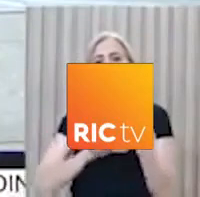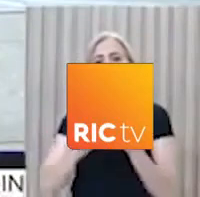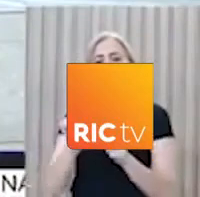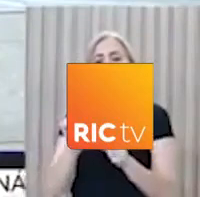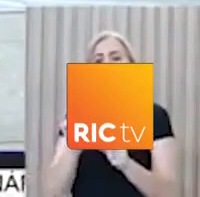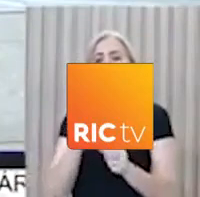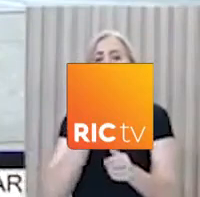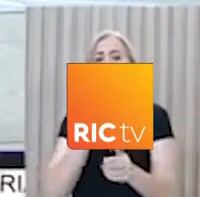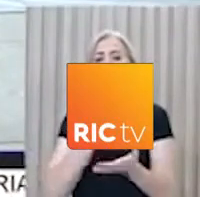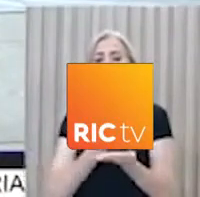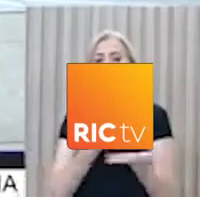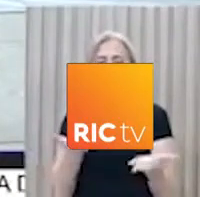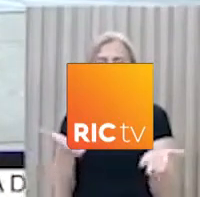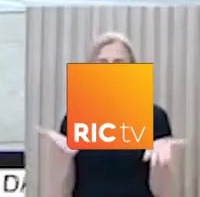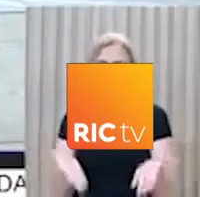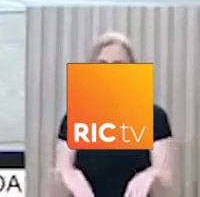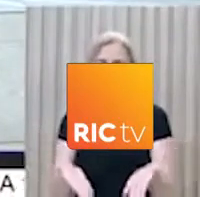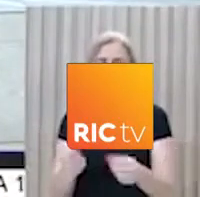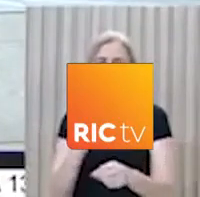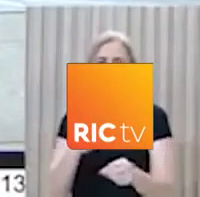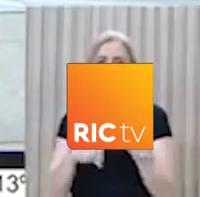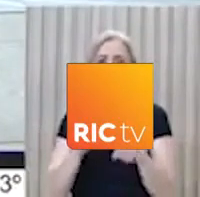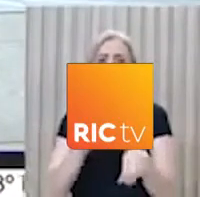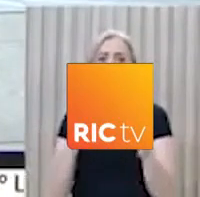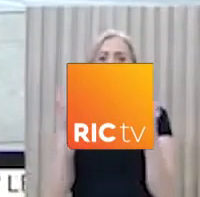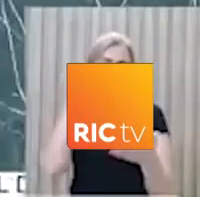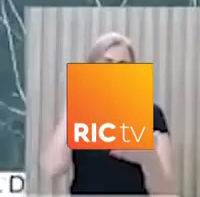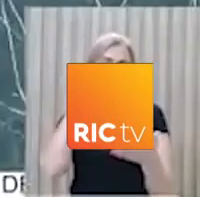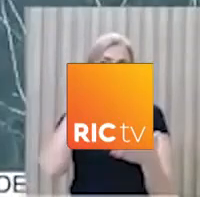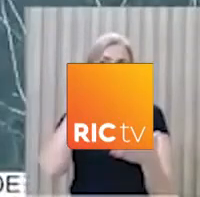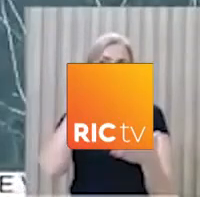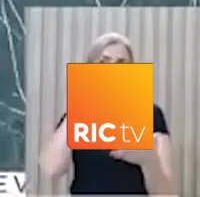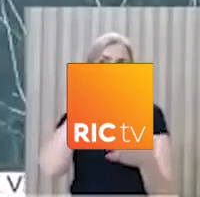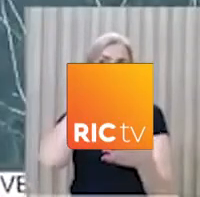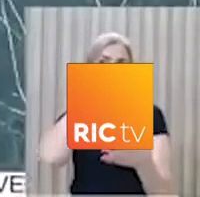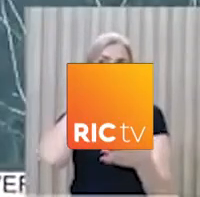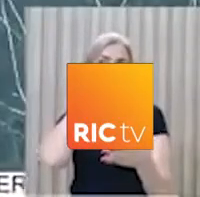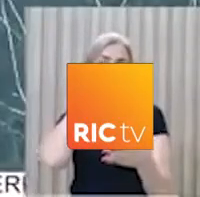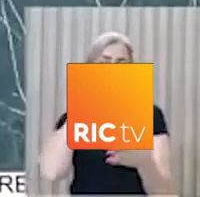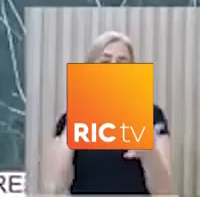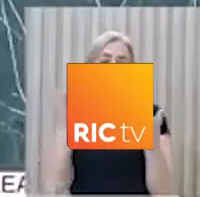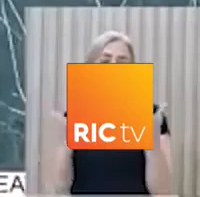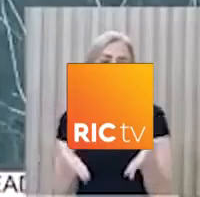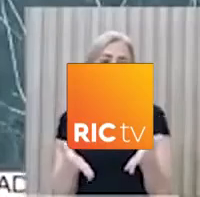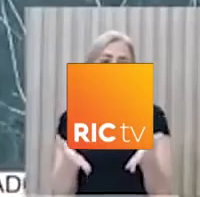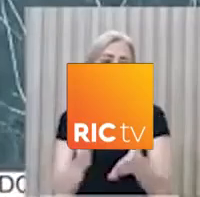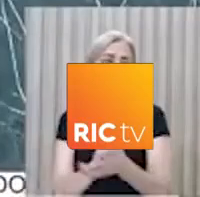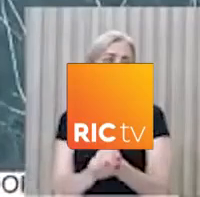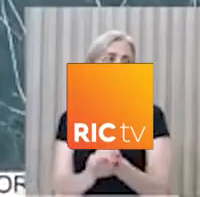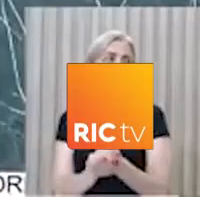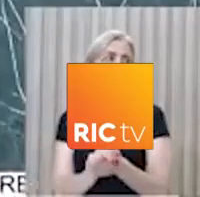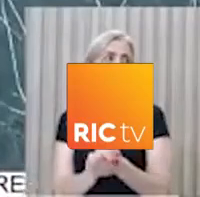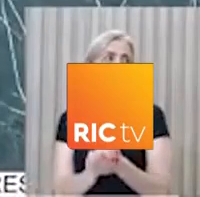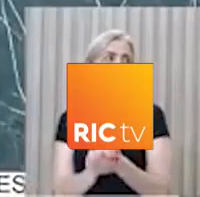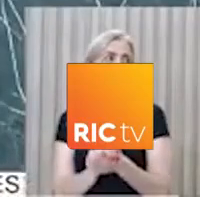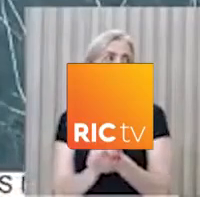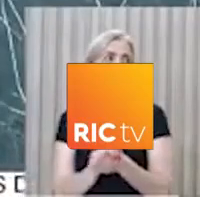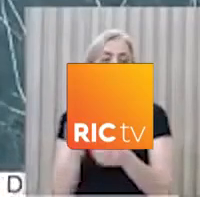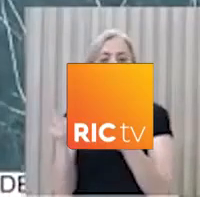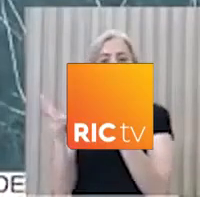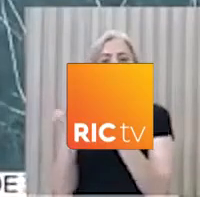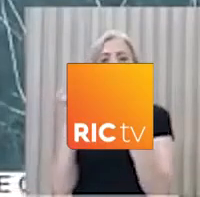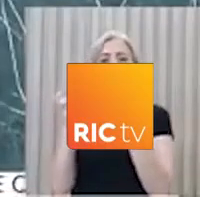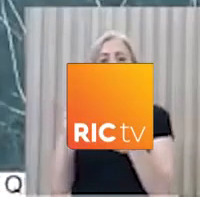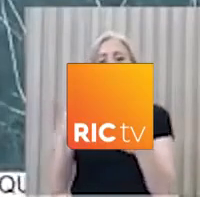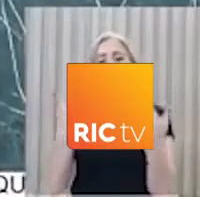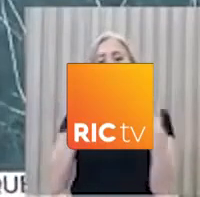tem mais detalhes como que está sendo apurada essa investigação como que são denúncias o que a polícia já sabe enfim quem está investigando de fato Roberta